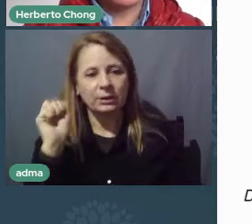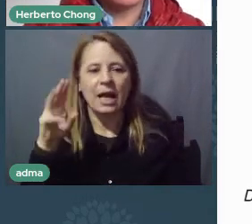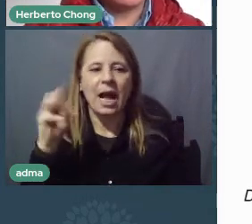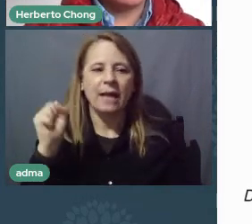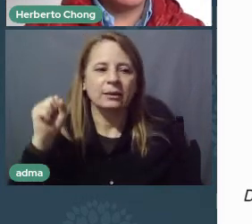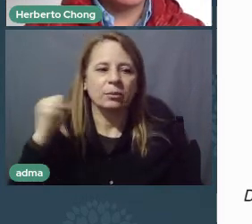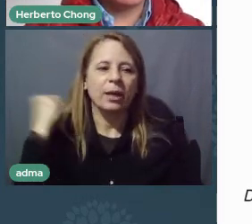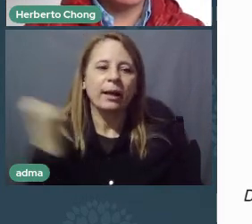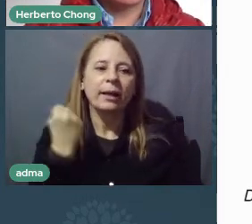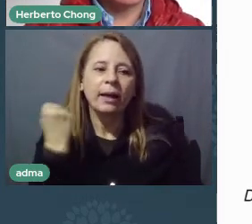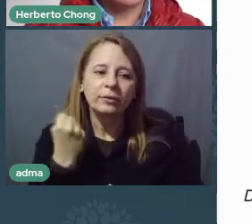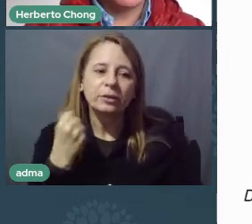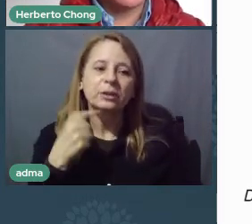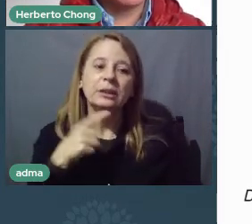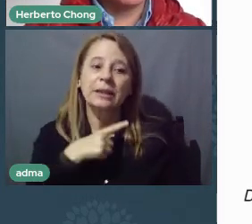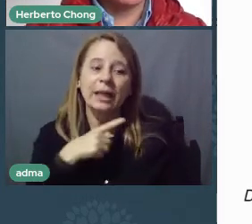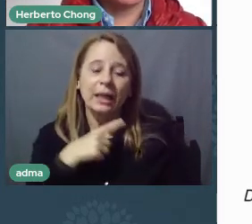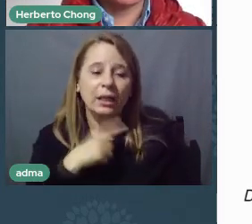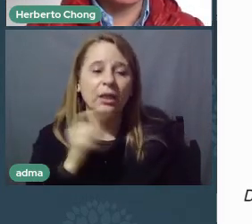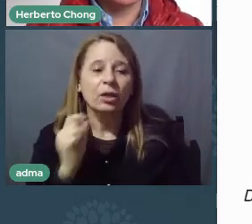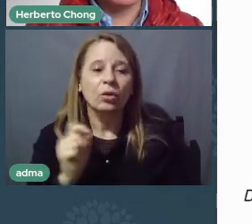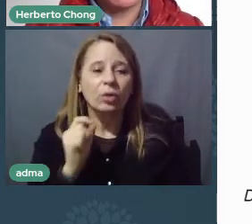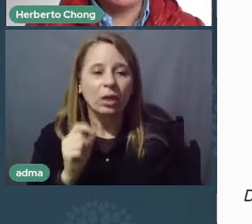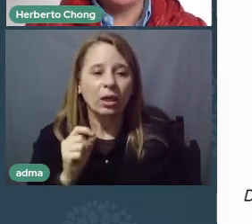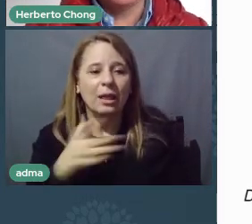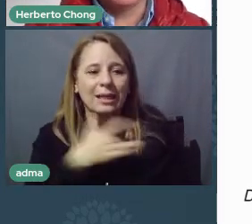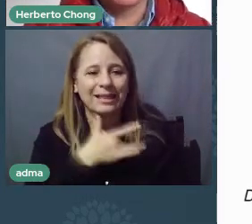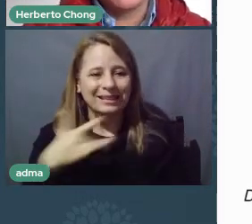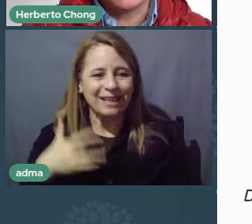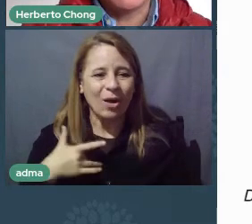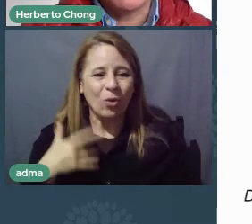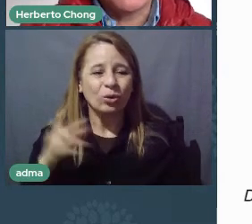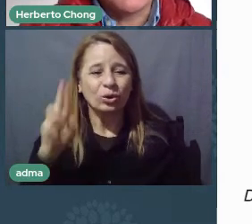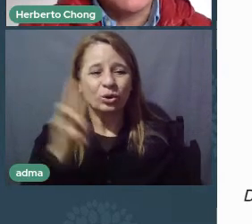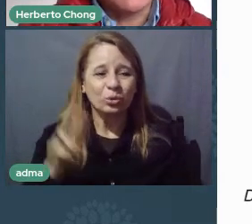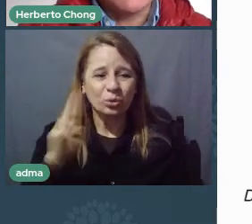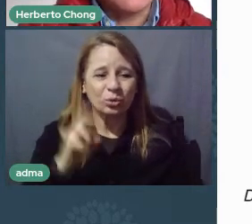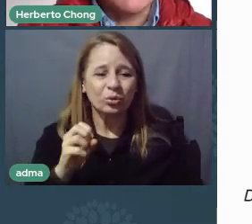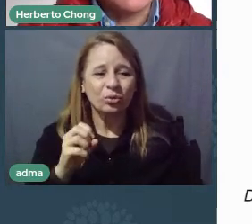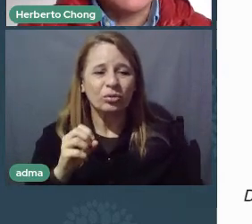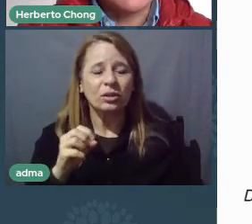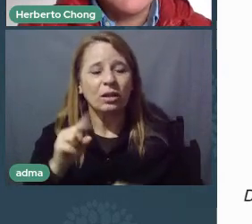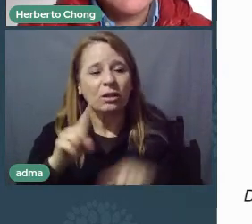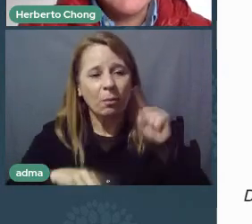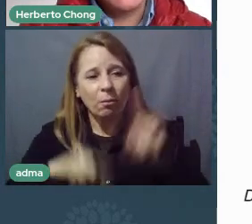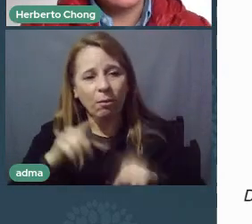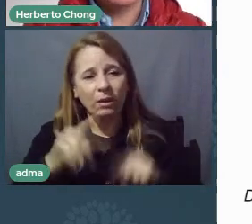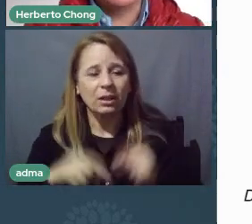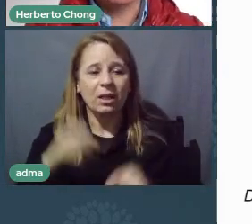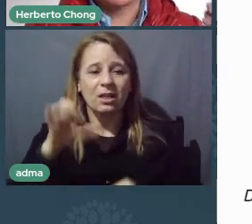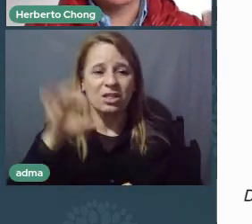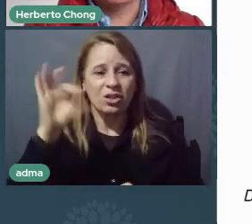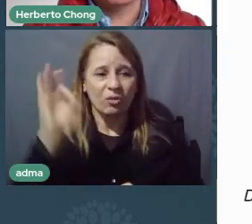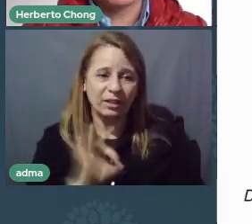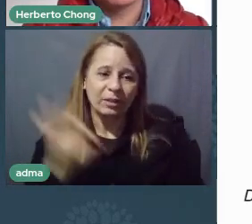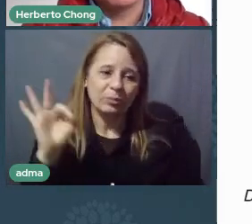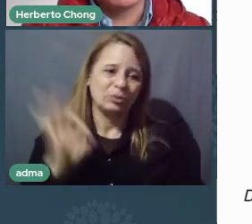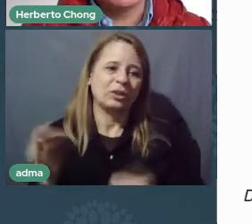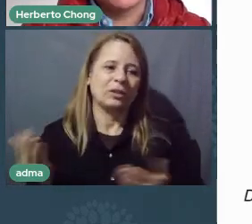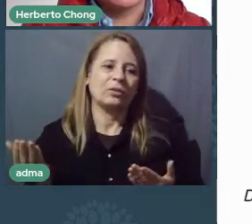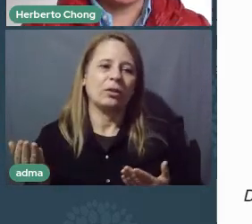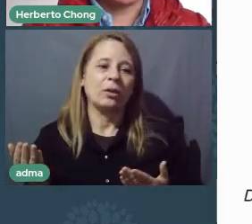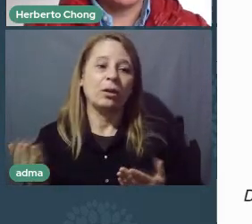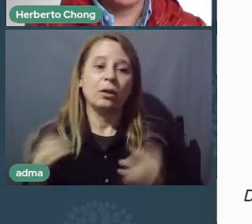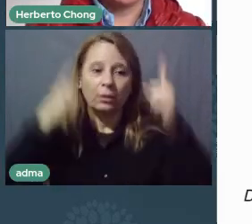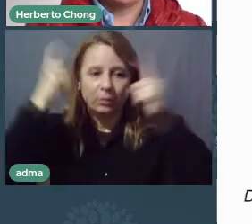são responsáveis pelo consumo de recursos de saúde em mais de 90% das vezes. E é por isso que eles nos